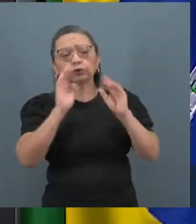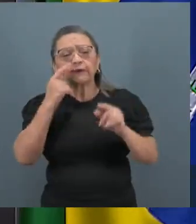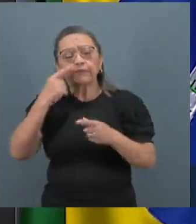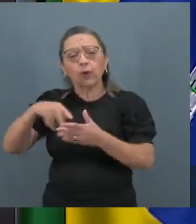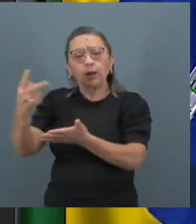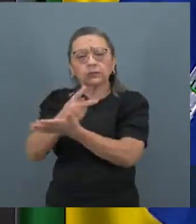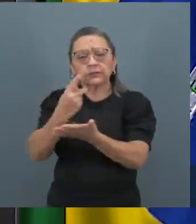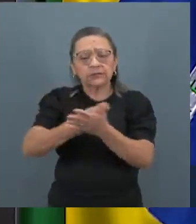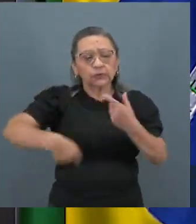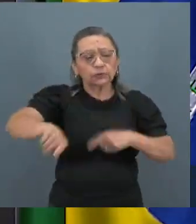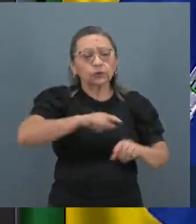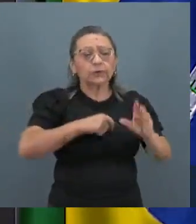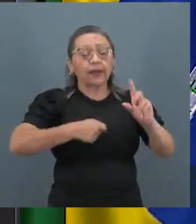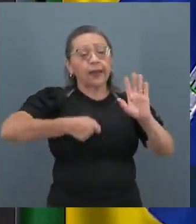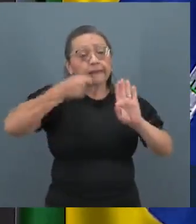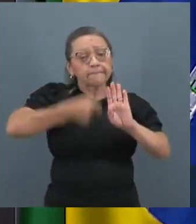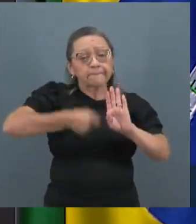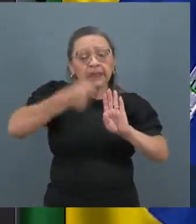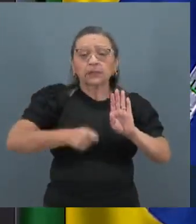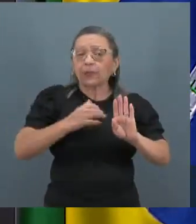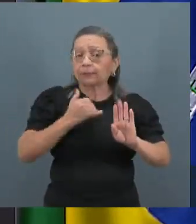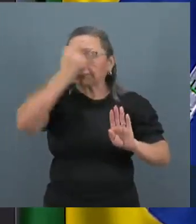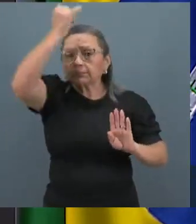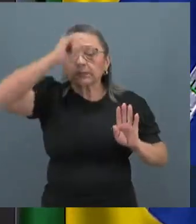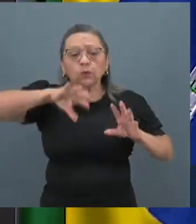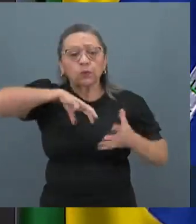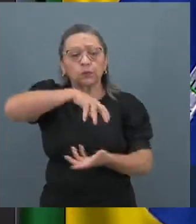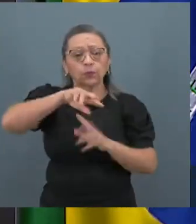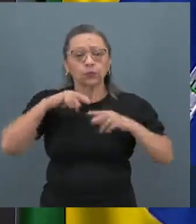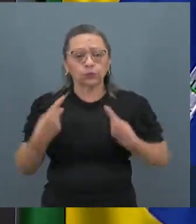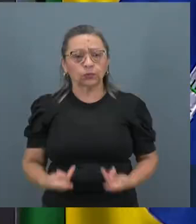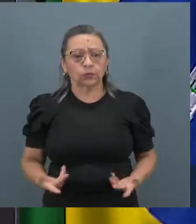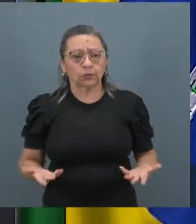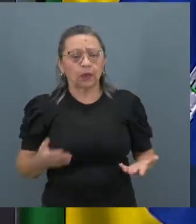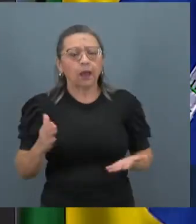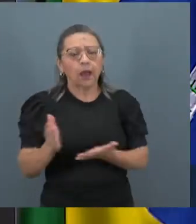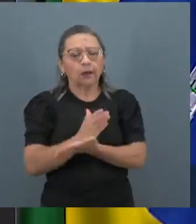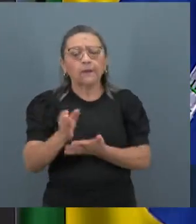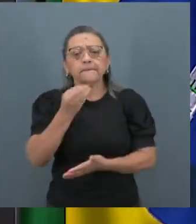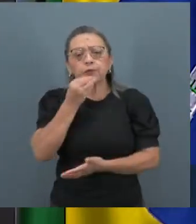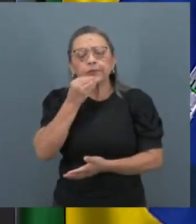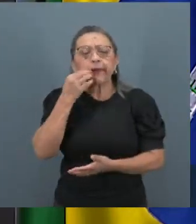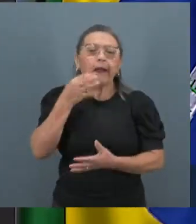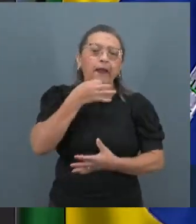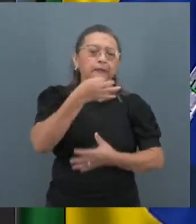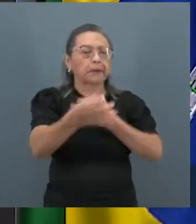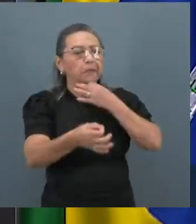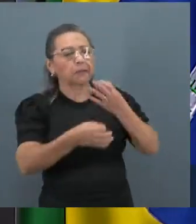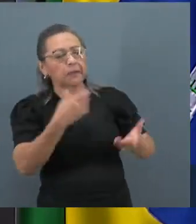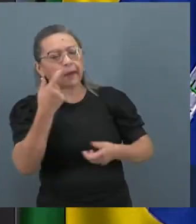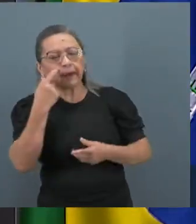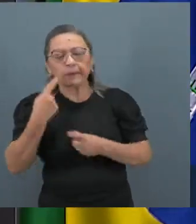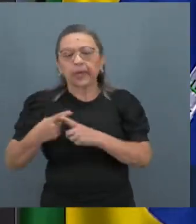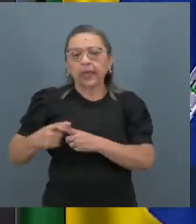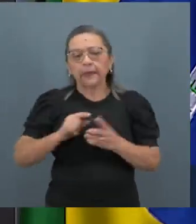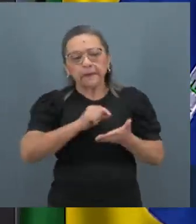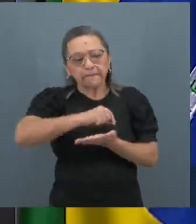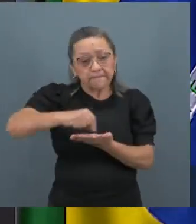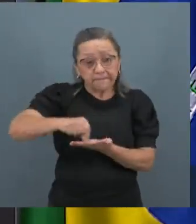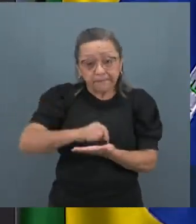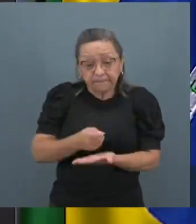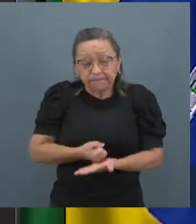de tudo o que está acontecendo em relação às BETs, uma tragédia humanitária. Alguns poderiam argumentar que com bingos e cassinos